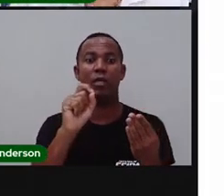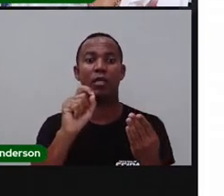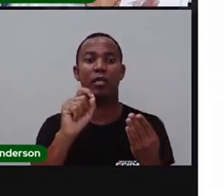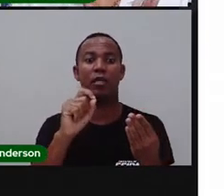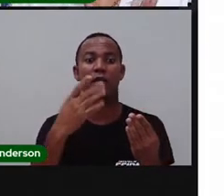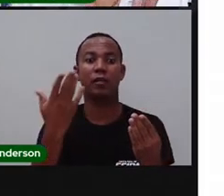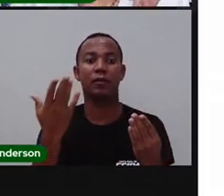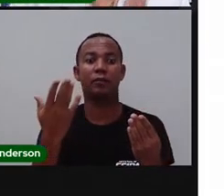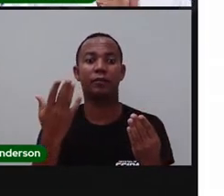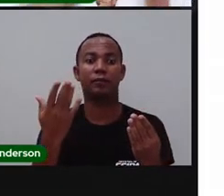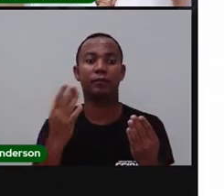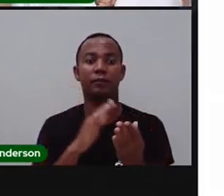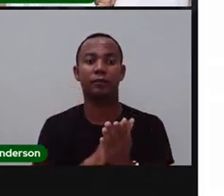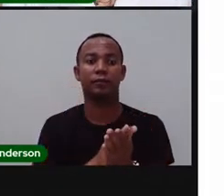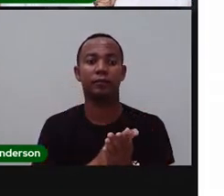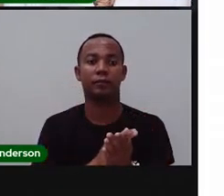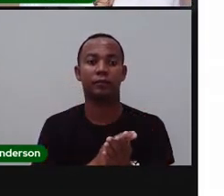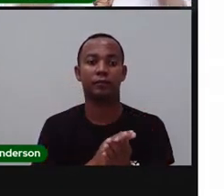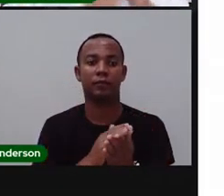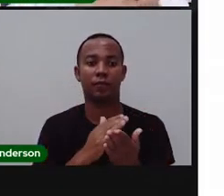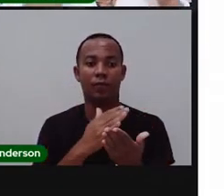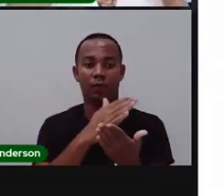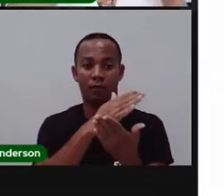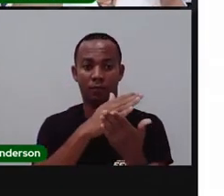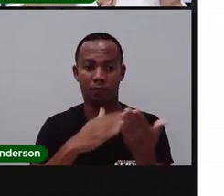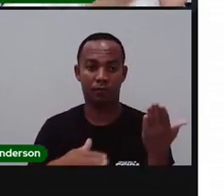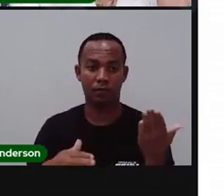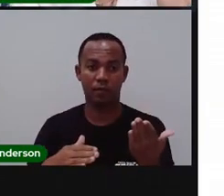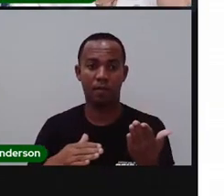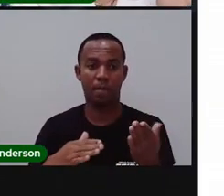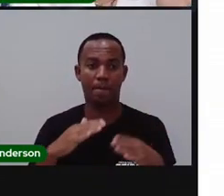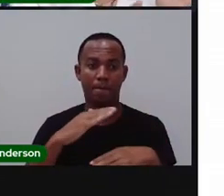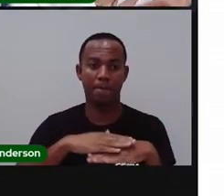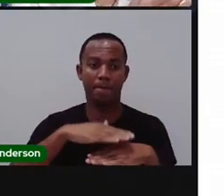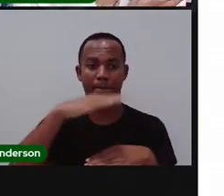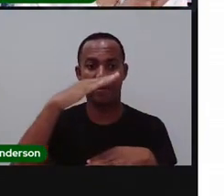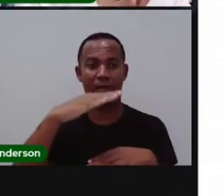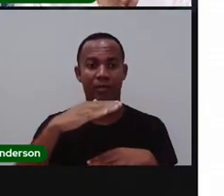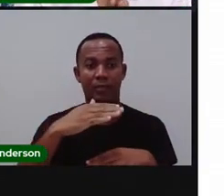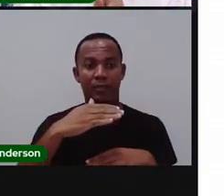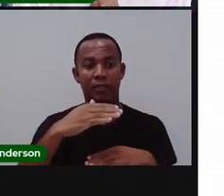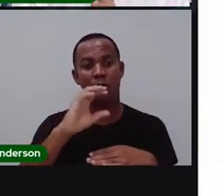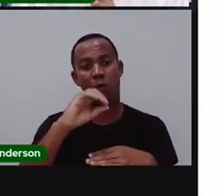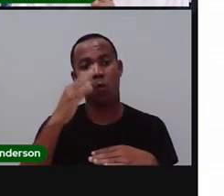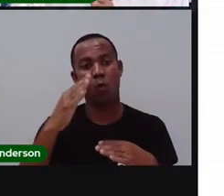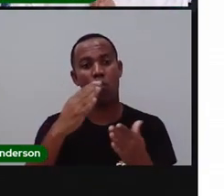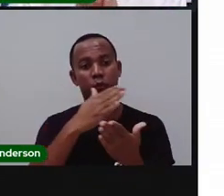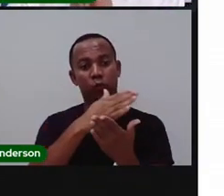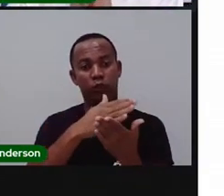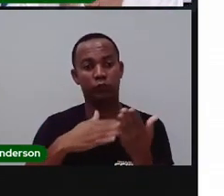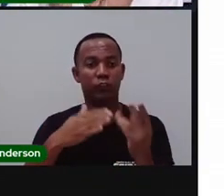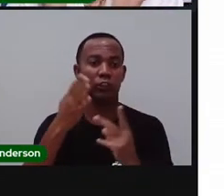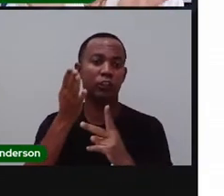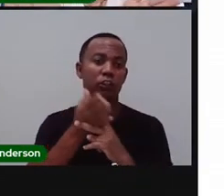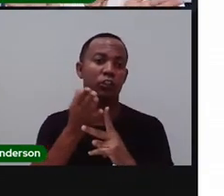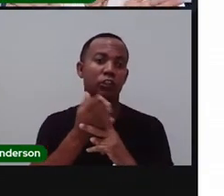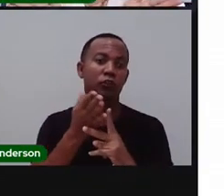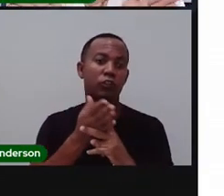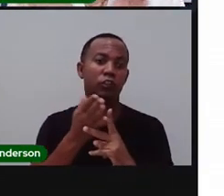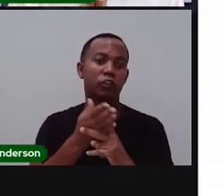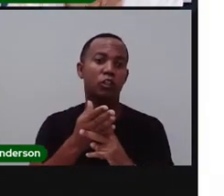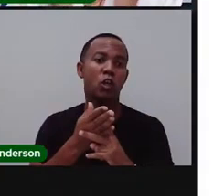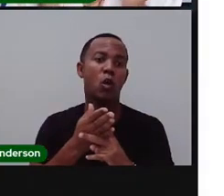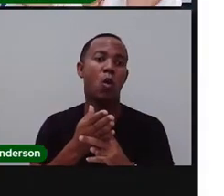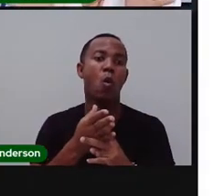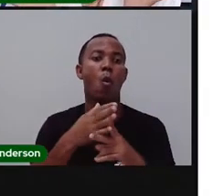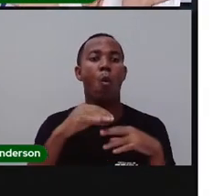esse dinheiro? Eu vou fazer dobrar, vou acrescentar mais 10 reais, e eu vou dividir esses 10 reais pelo meio.